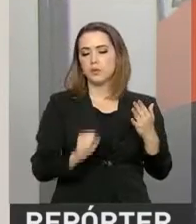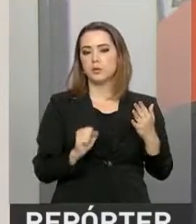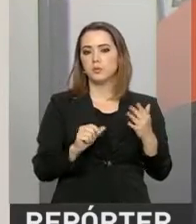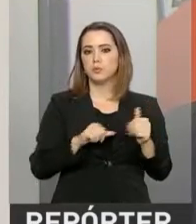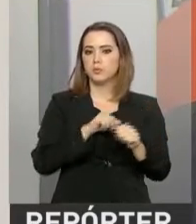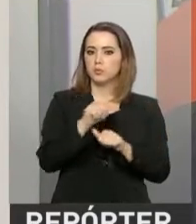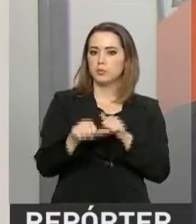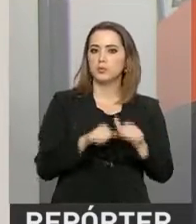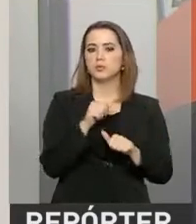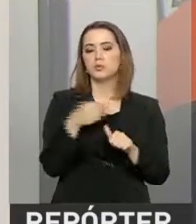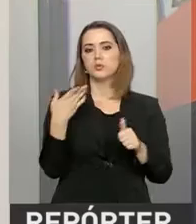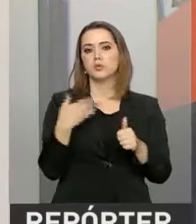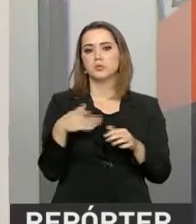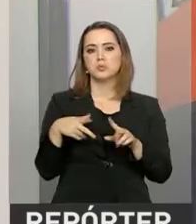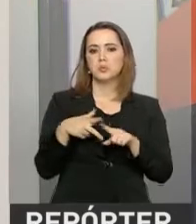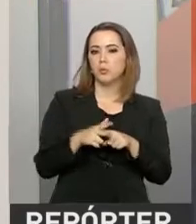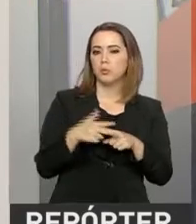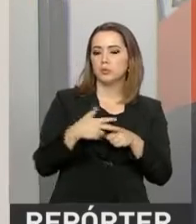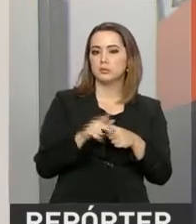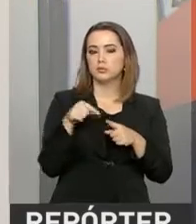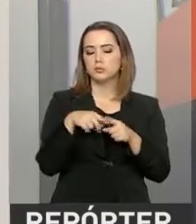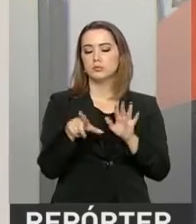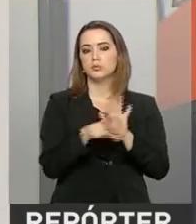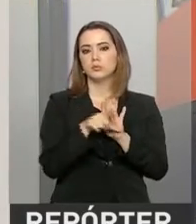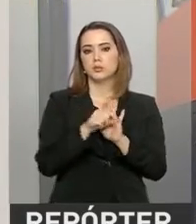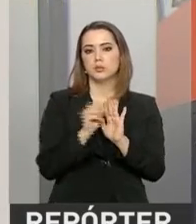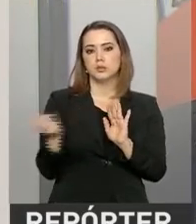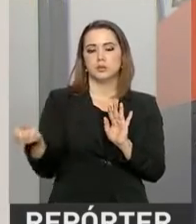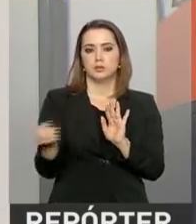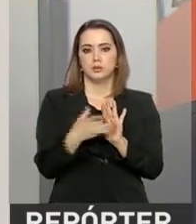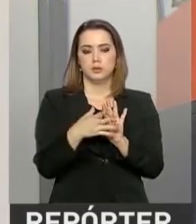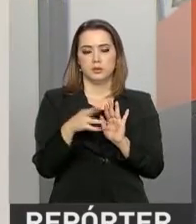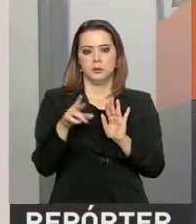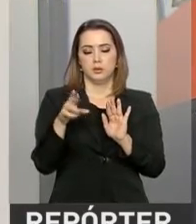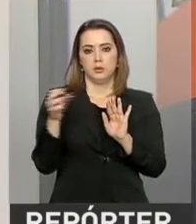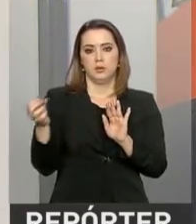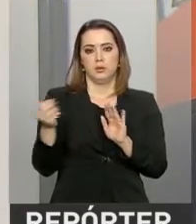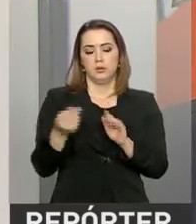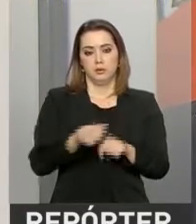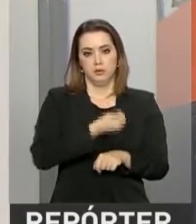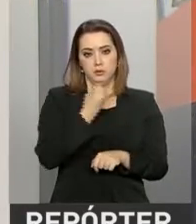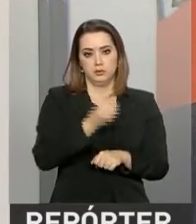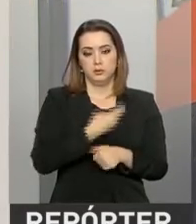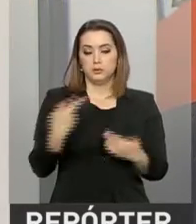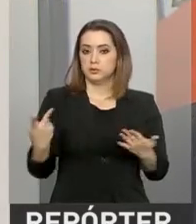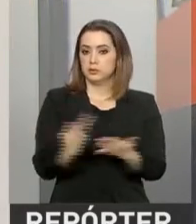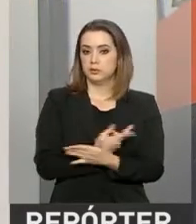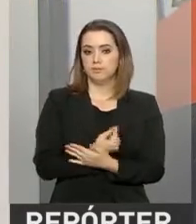ser melhorado ou adequado diante das novas realidades que estão aí diante de nós.